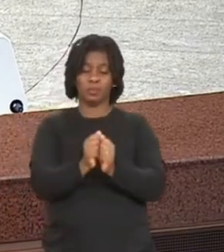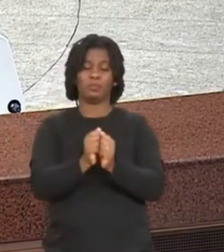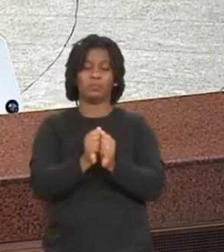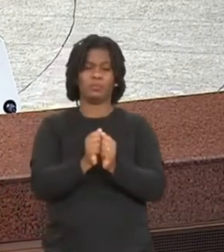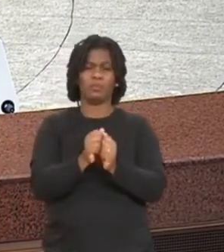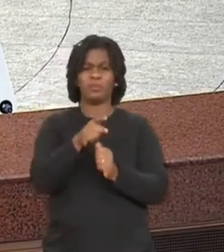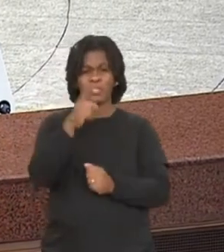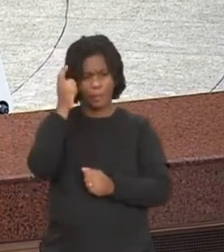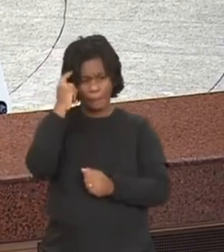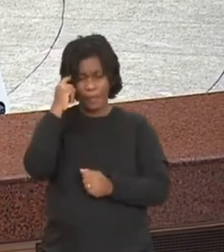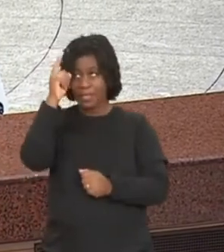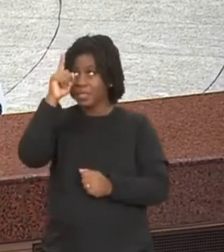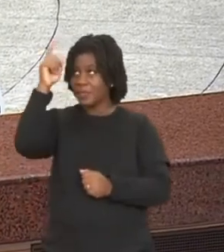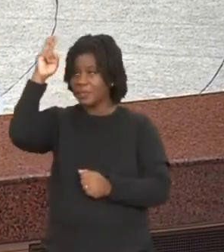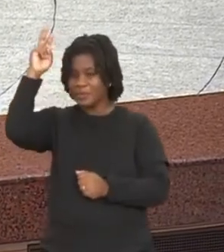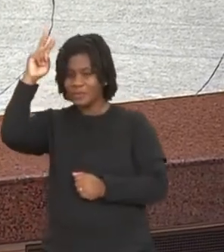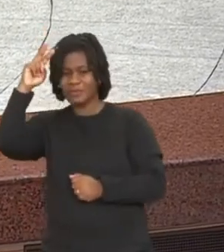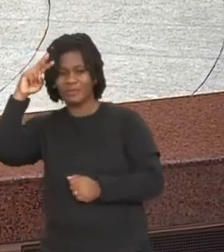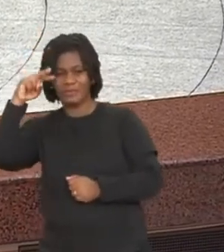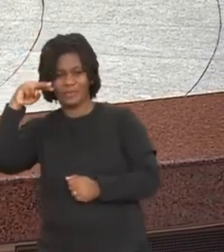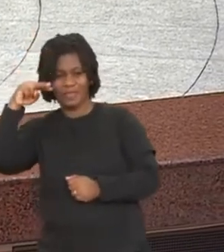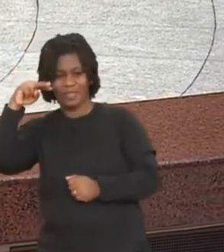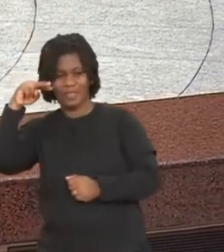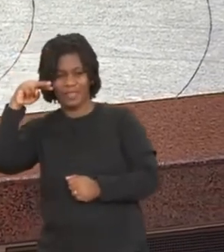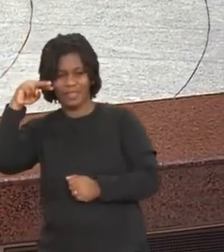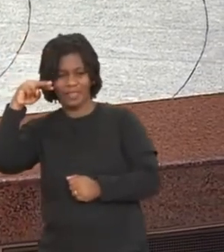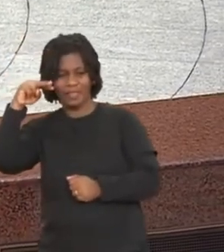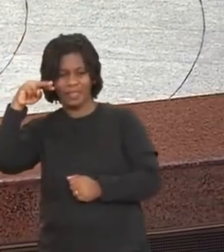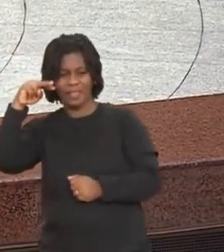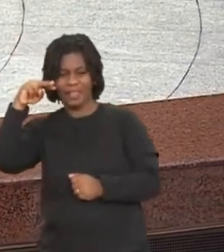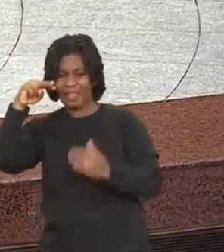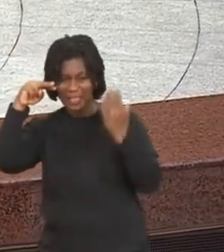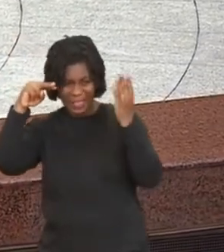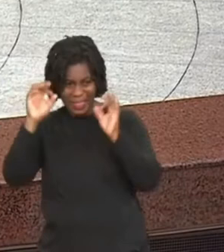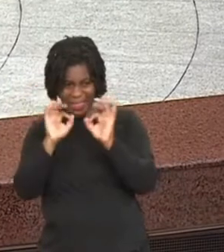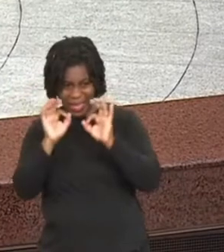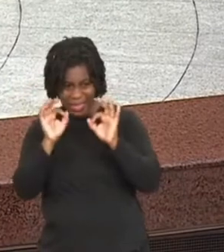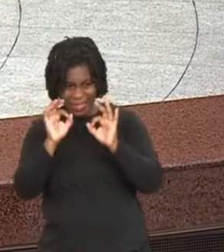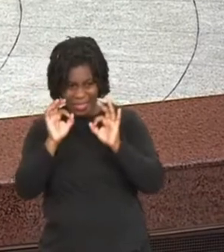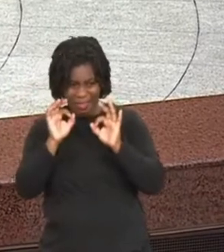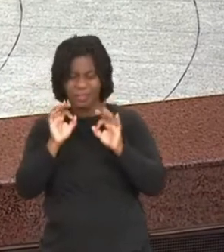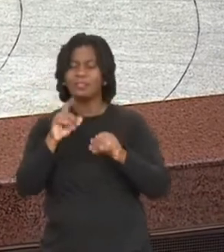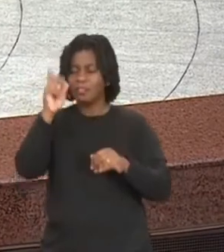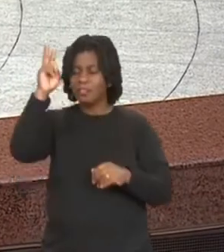Você pensa que Deus não vê como você trata seu marido? Você está pensando que você vai ser salva?